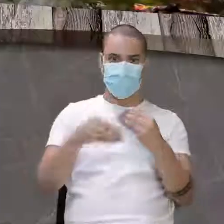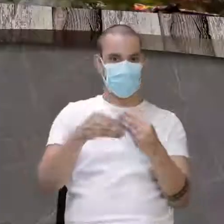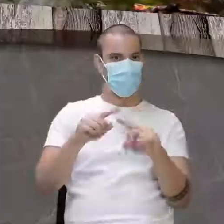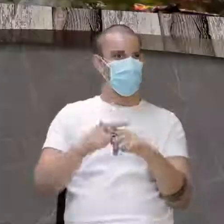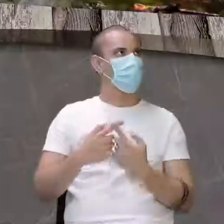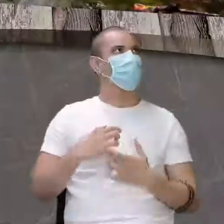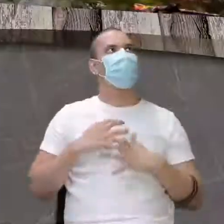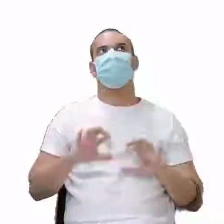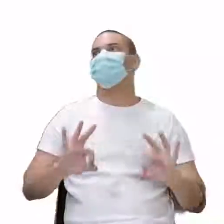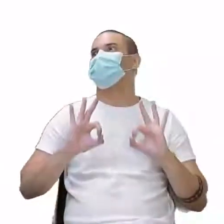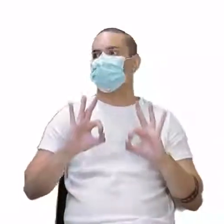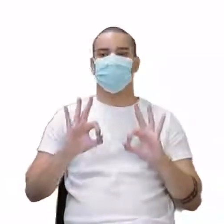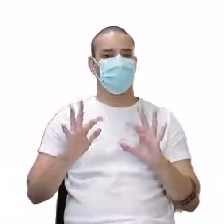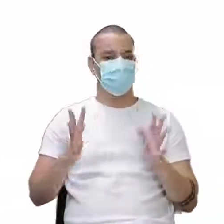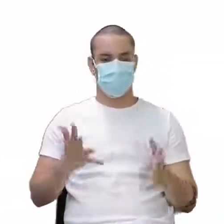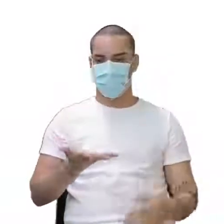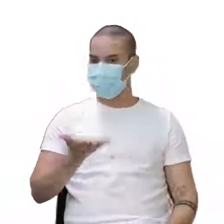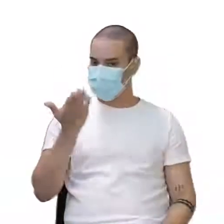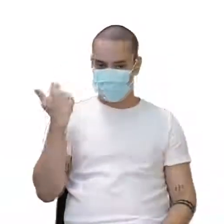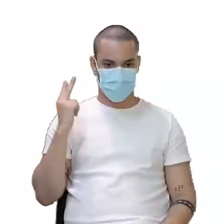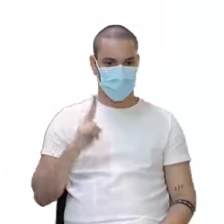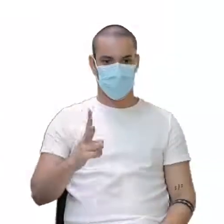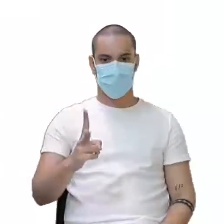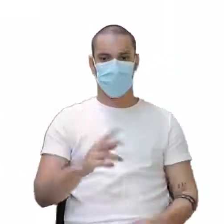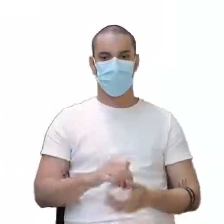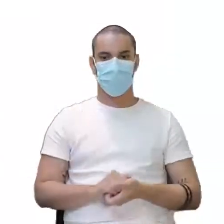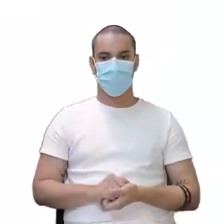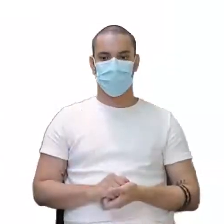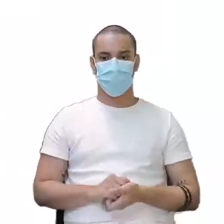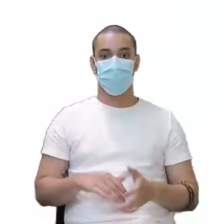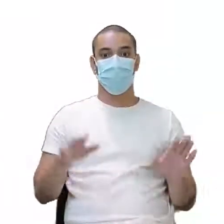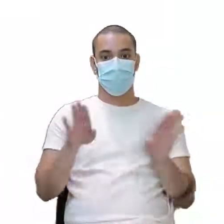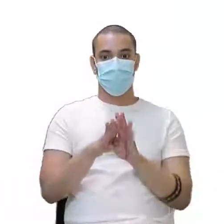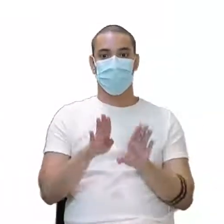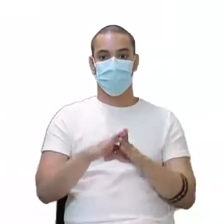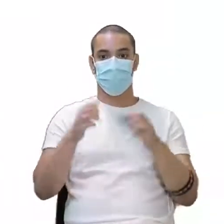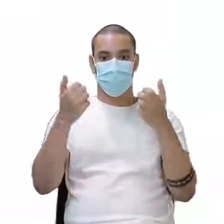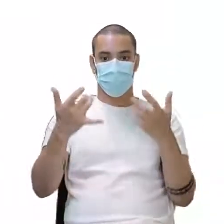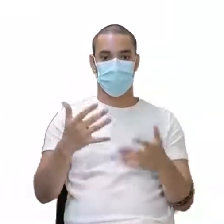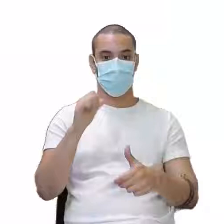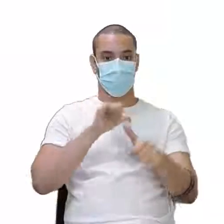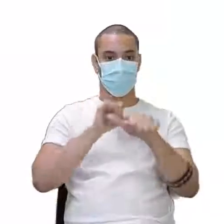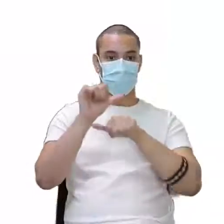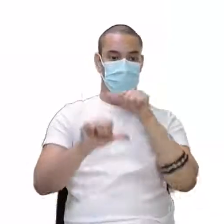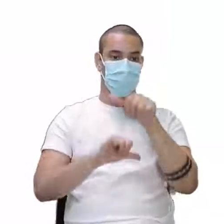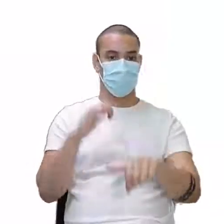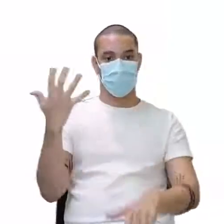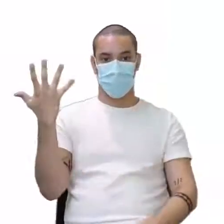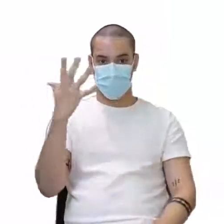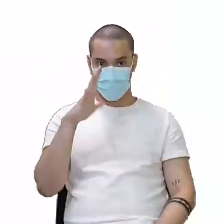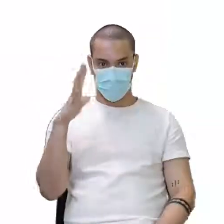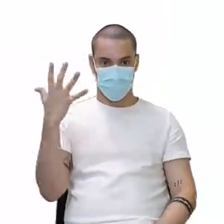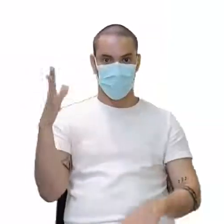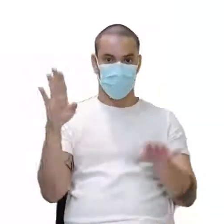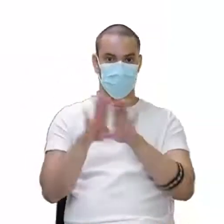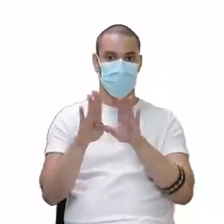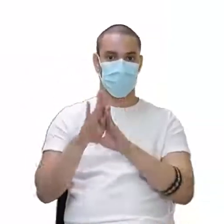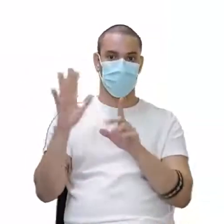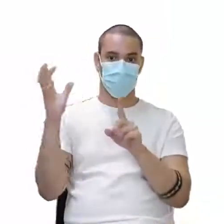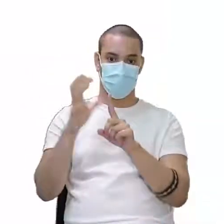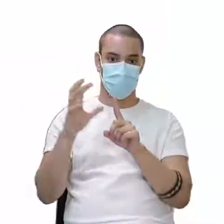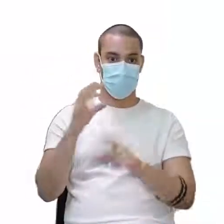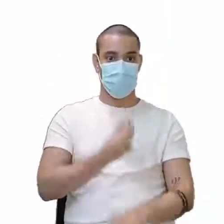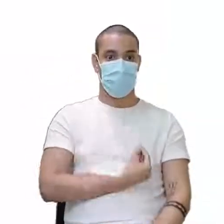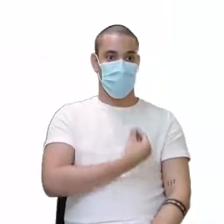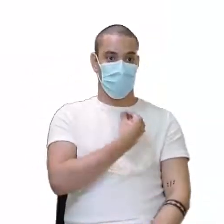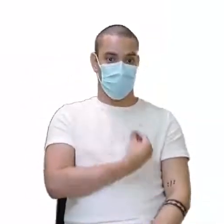zoada. Vambora, olha lá. E aí a gente está falando dessas mudanças climáticas que vão interferir, então, no ciclo